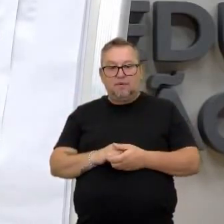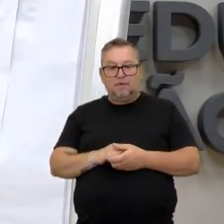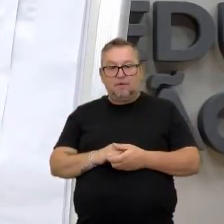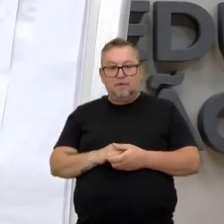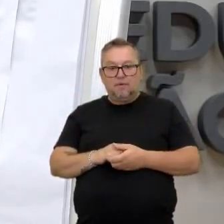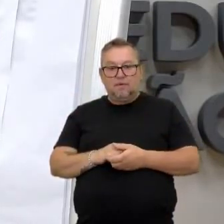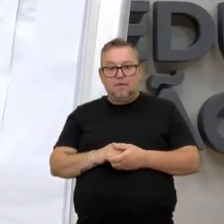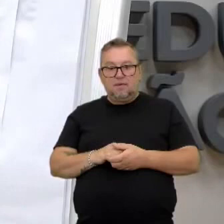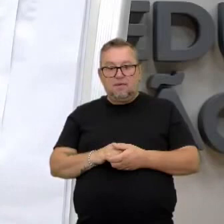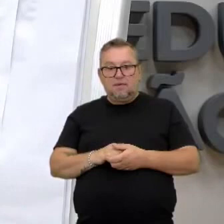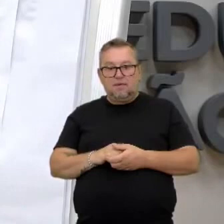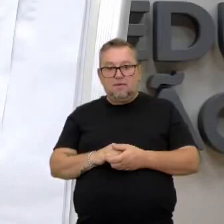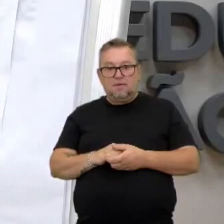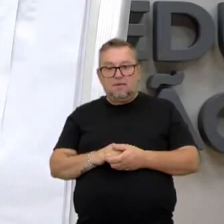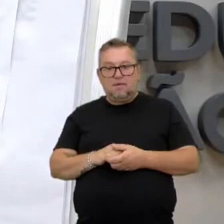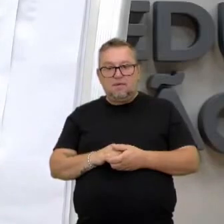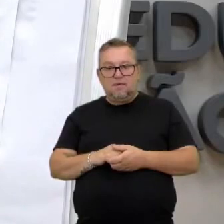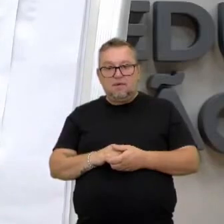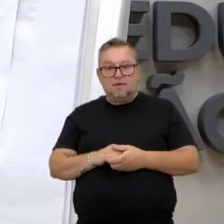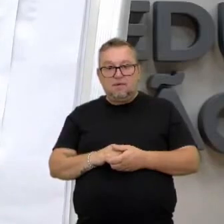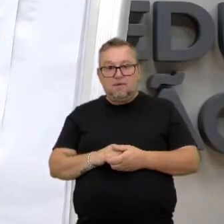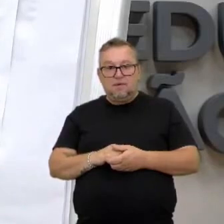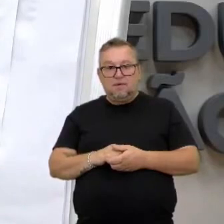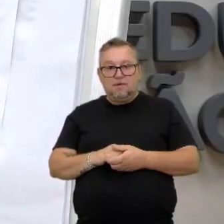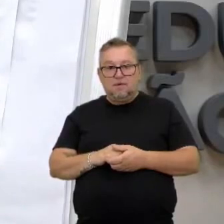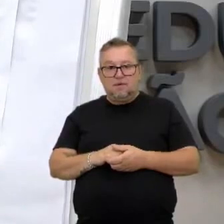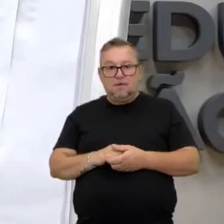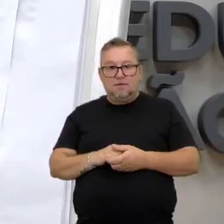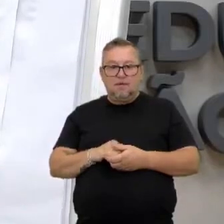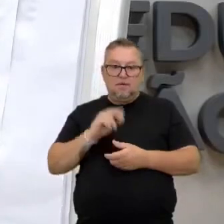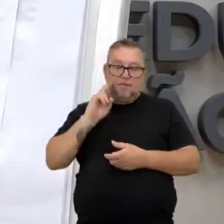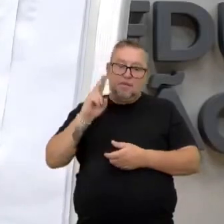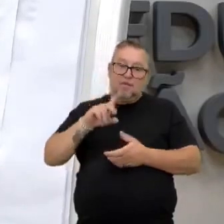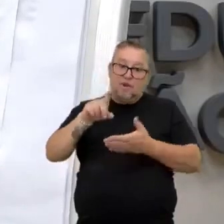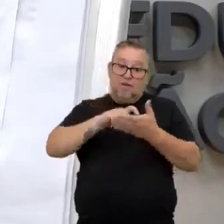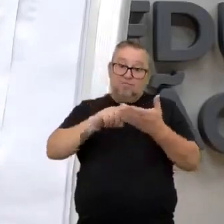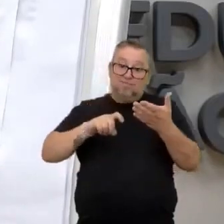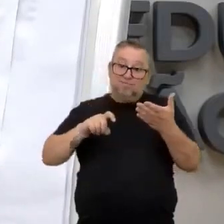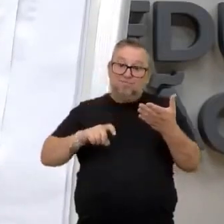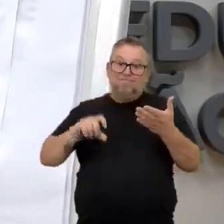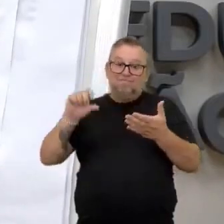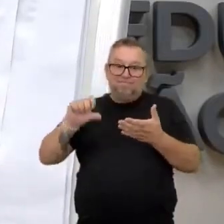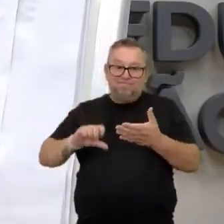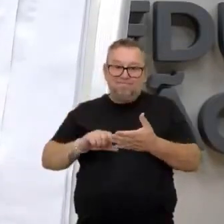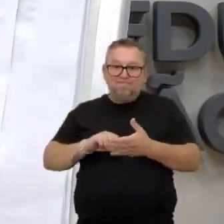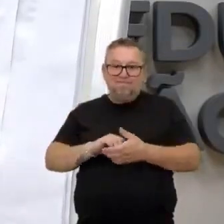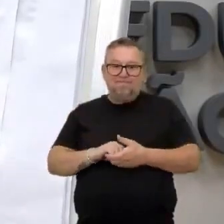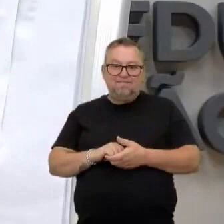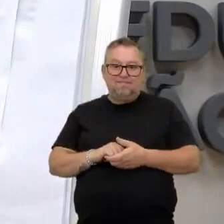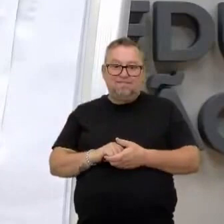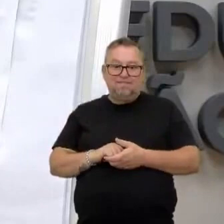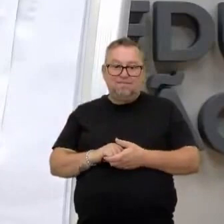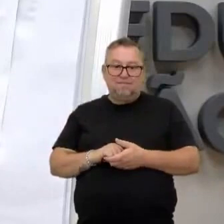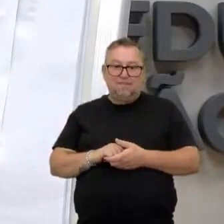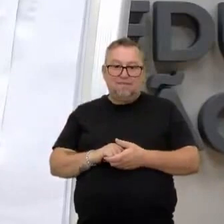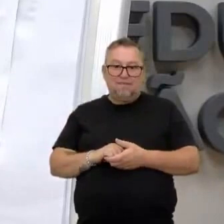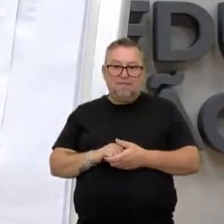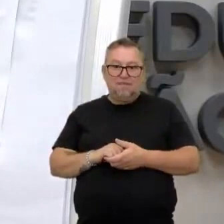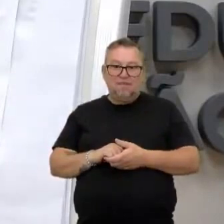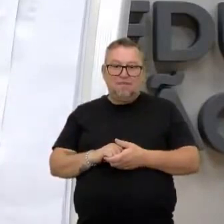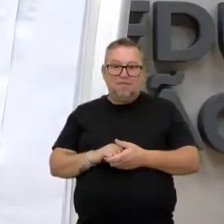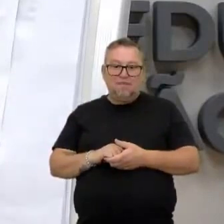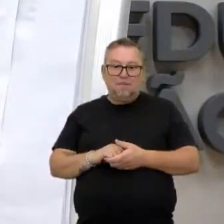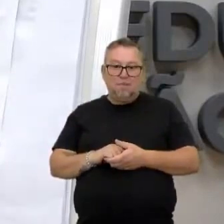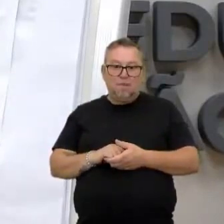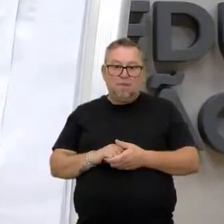que a obra dure mais. É importante você ver se a sua impressão não vai borrar tudo. Dependendo da impressora que você usou e a tinta que essa